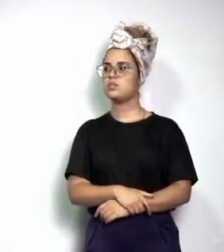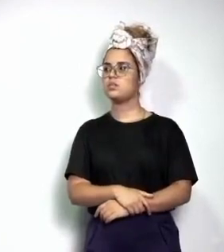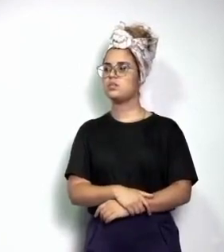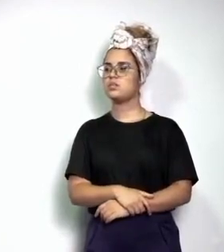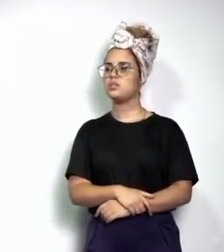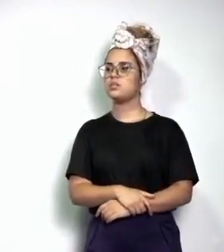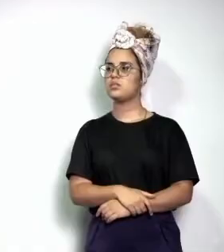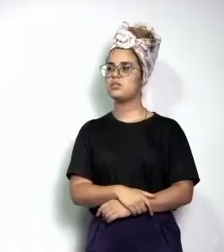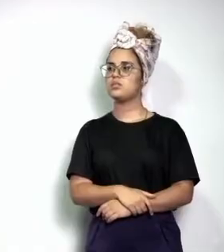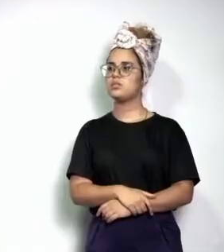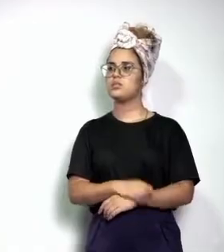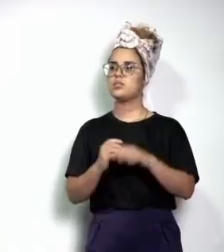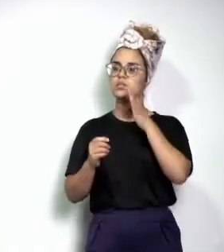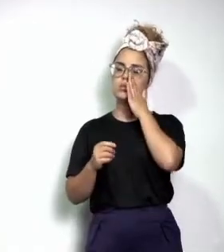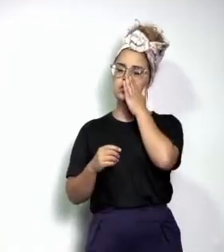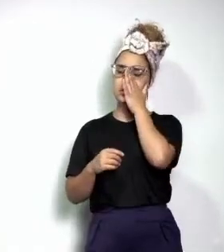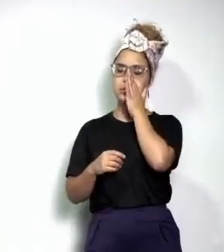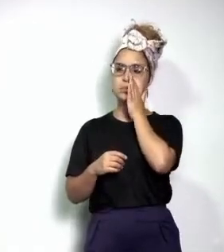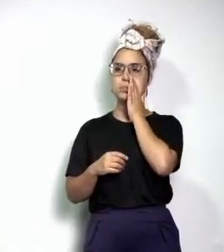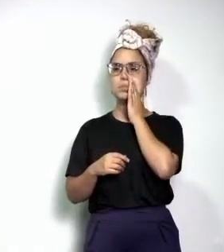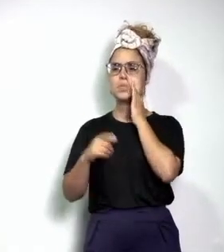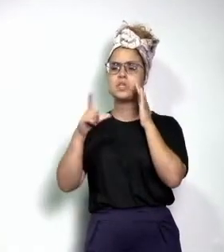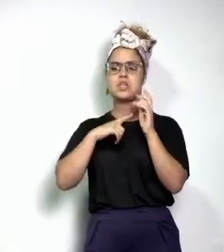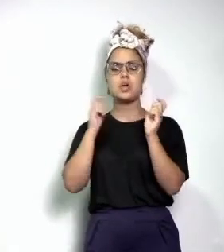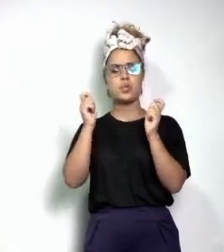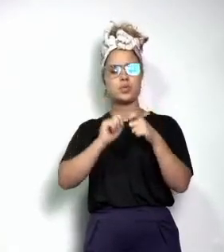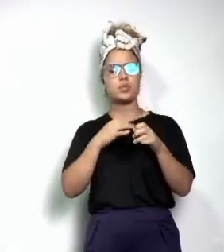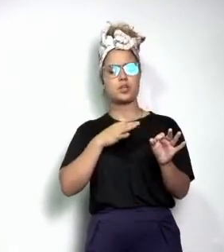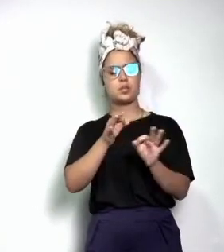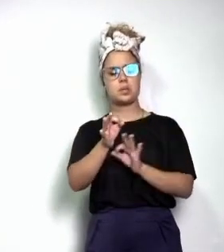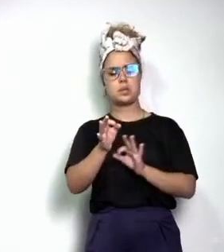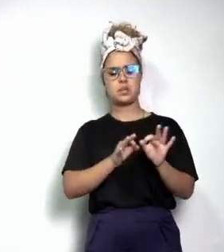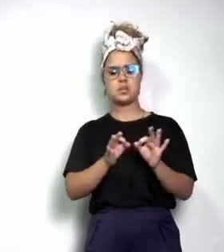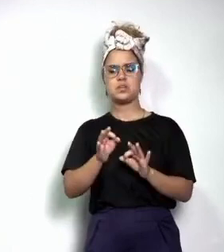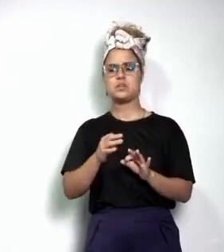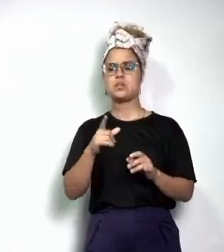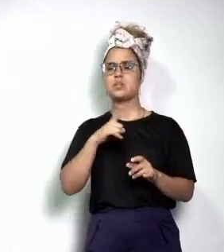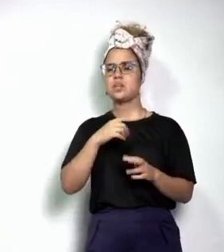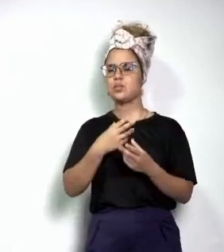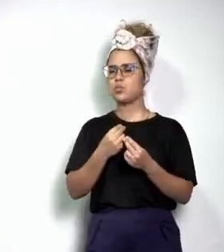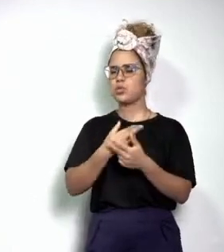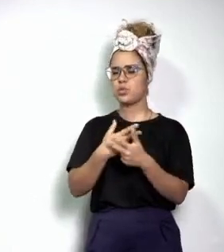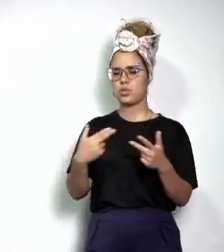E aí é isso, as possibilidades de organização, né? Realmente cabe muita coisa.